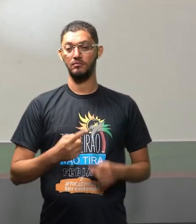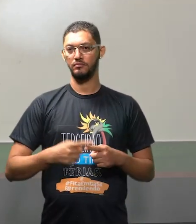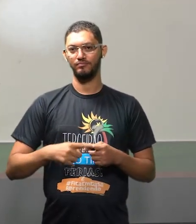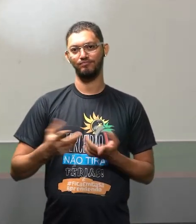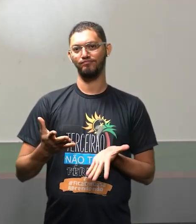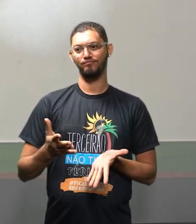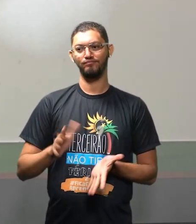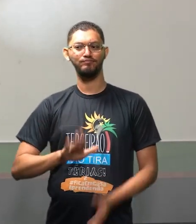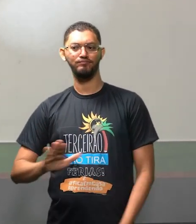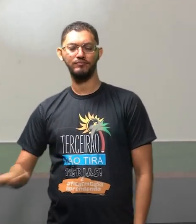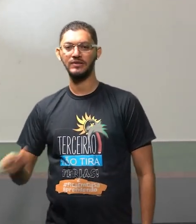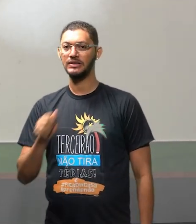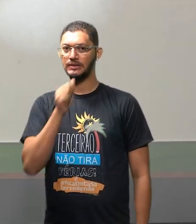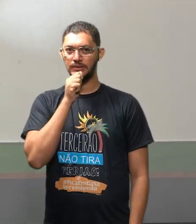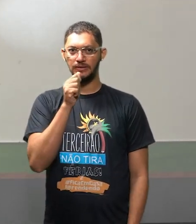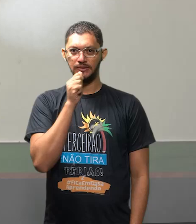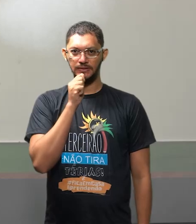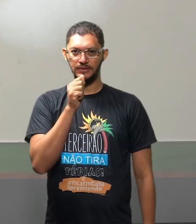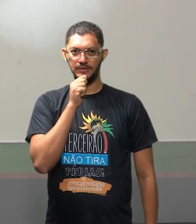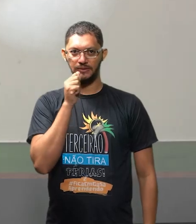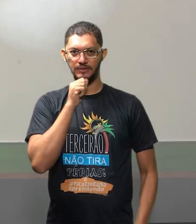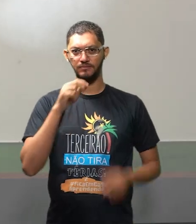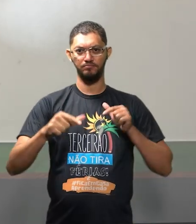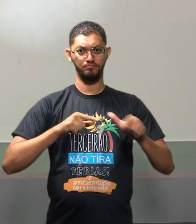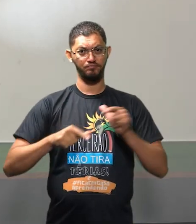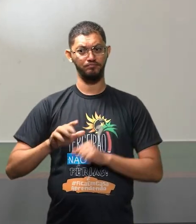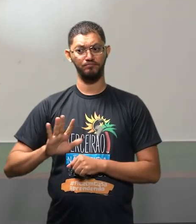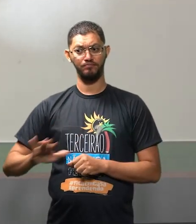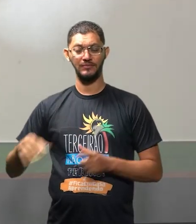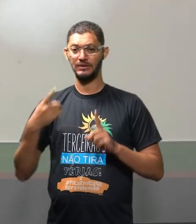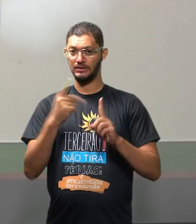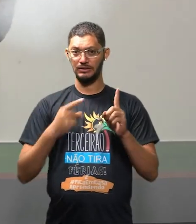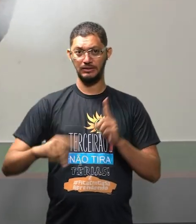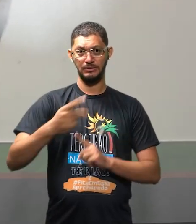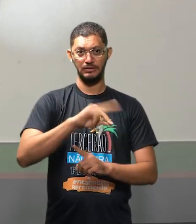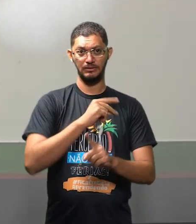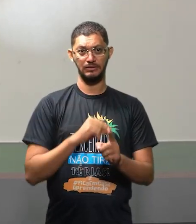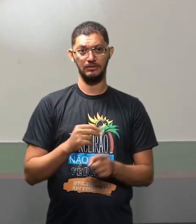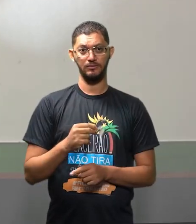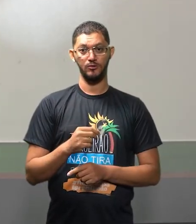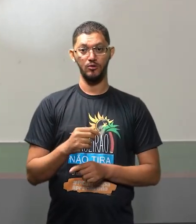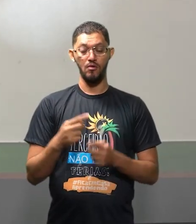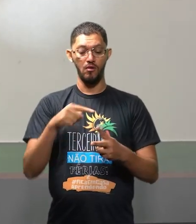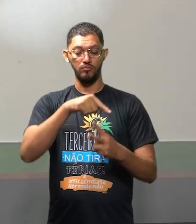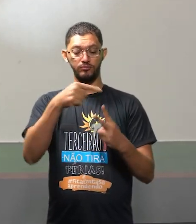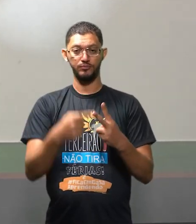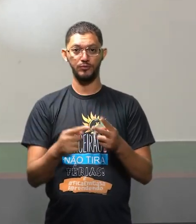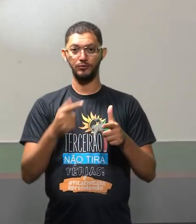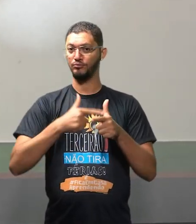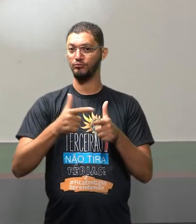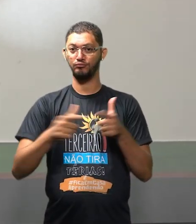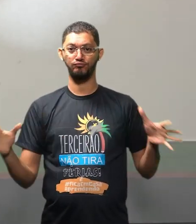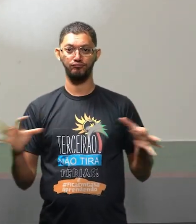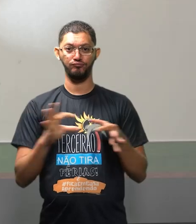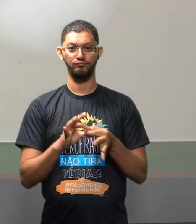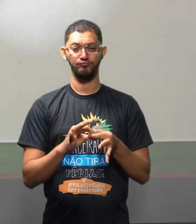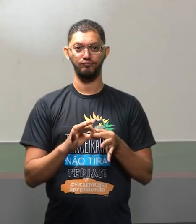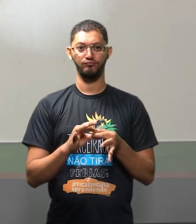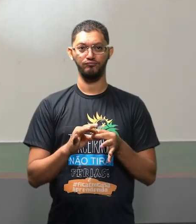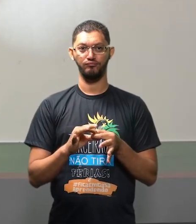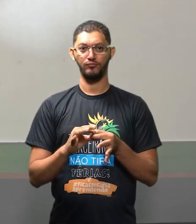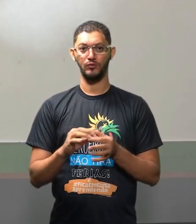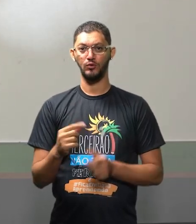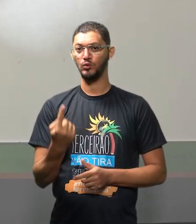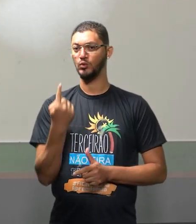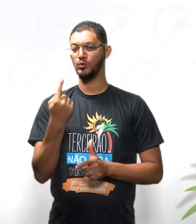crianças, ainda estão na condição também de trabalho escravo. Olha só, são duas problemáticas juntas, né, convergindo em